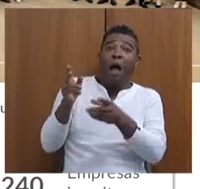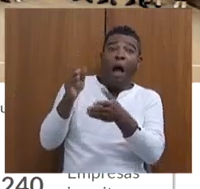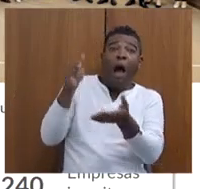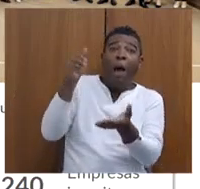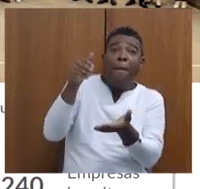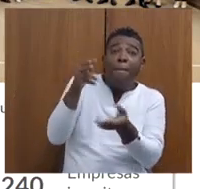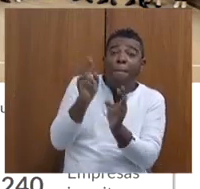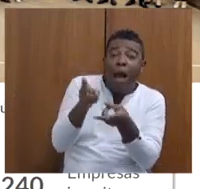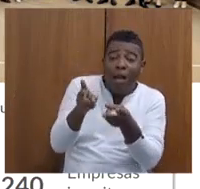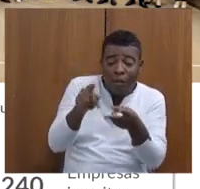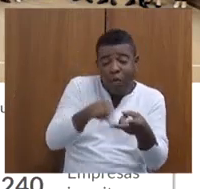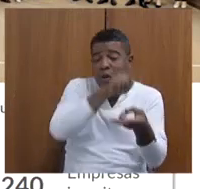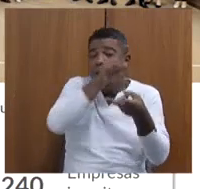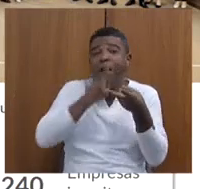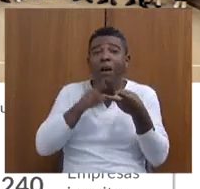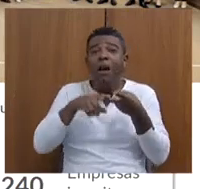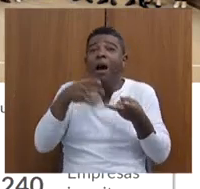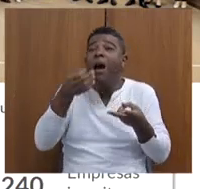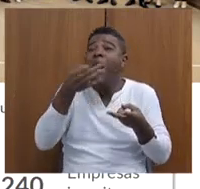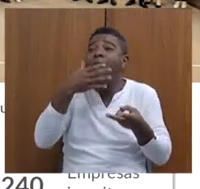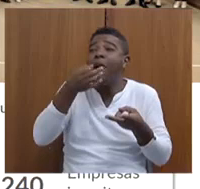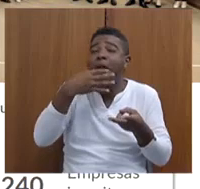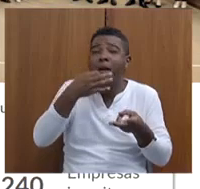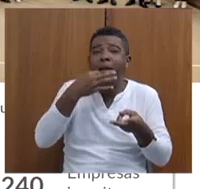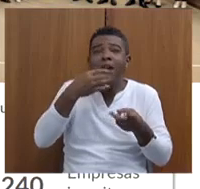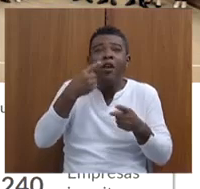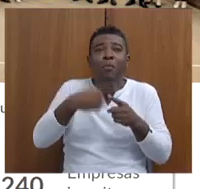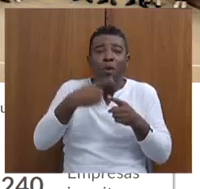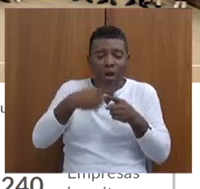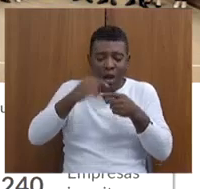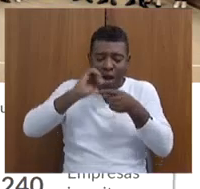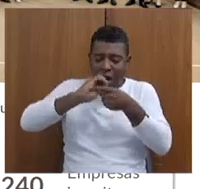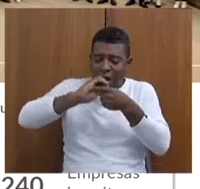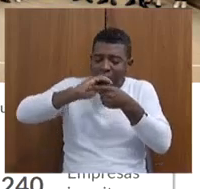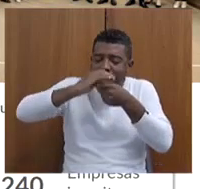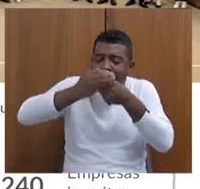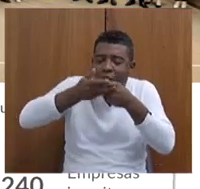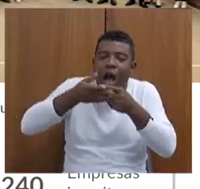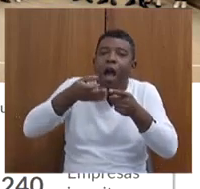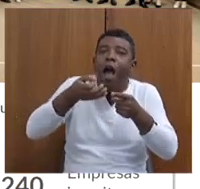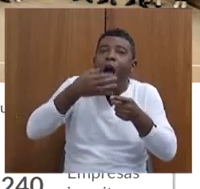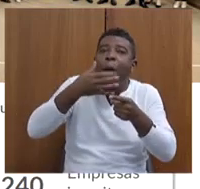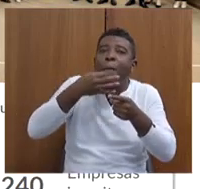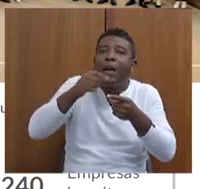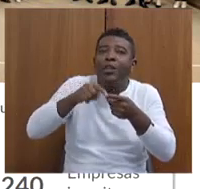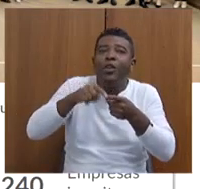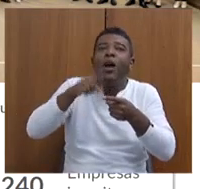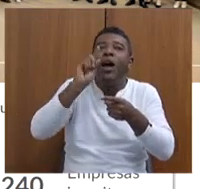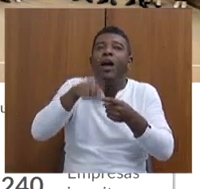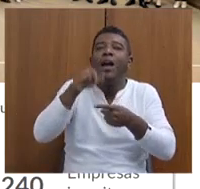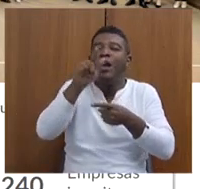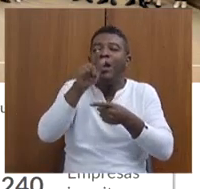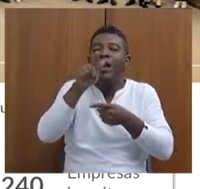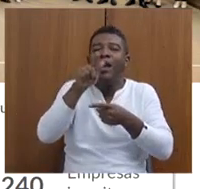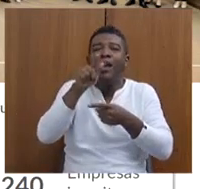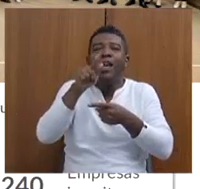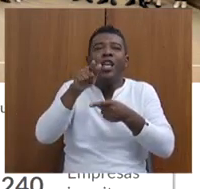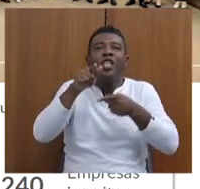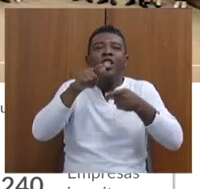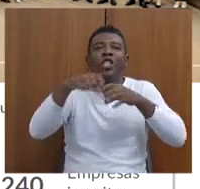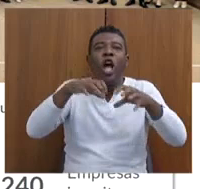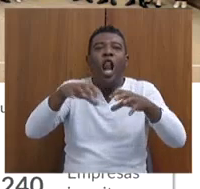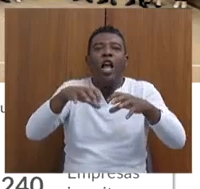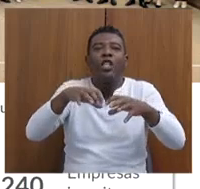porque a cápsula que envolve o remédio ela é feita de gelatina de boi e o árabe não pode